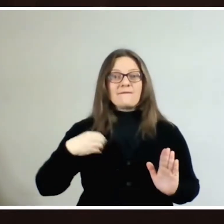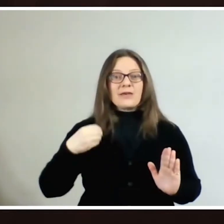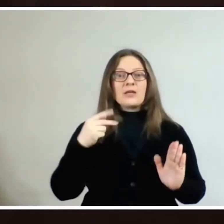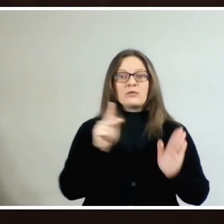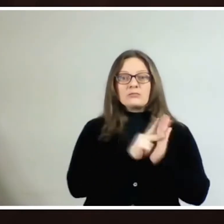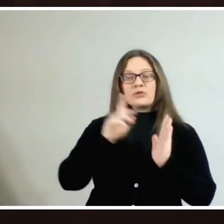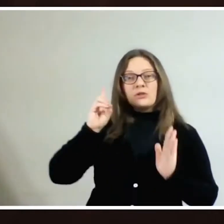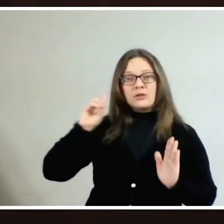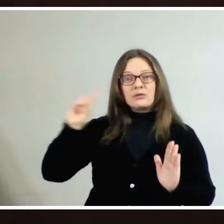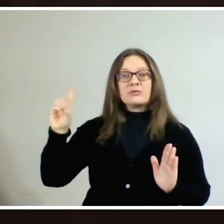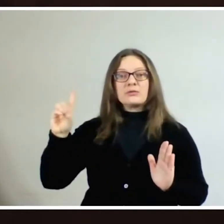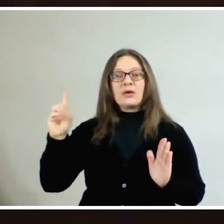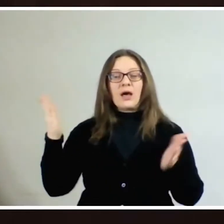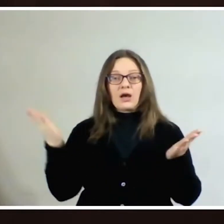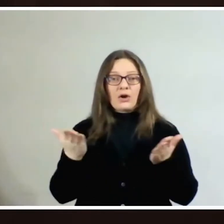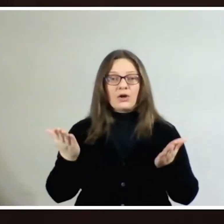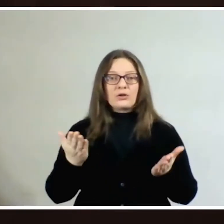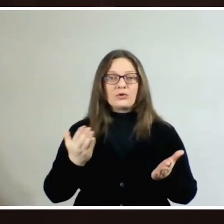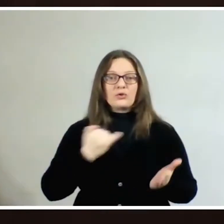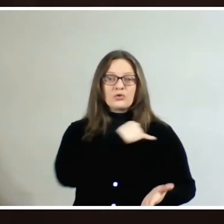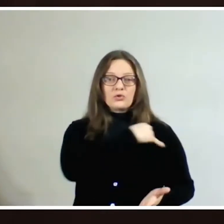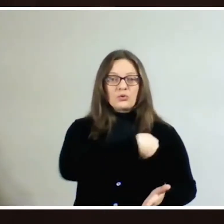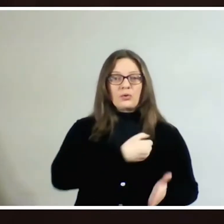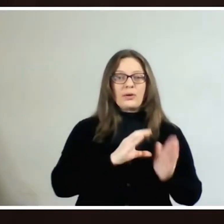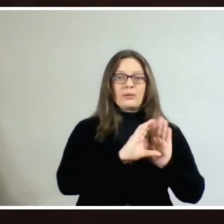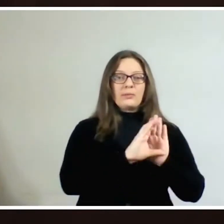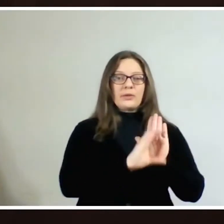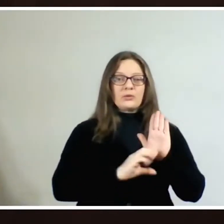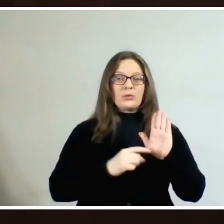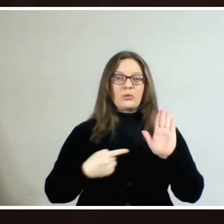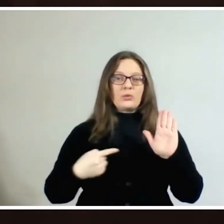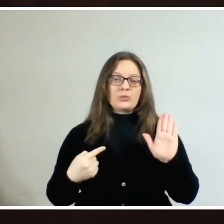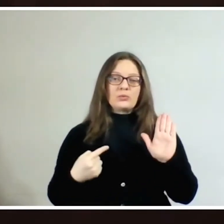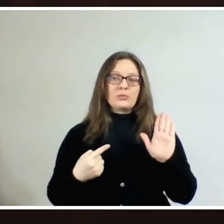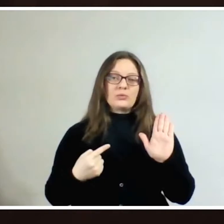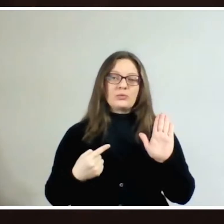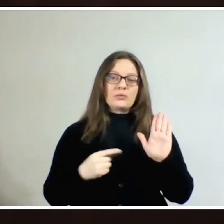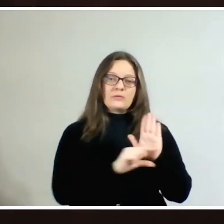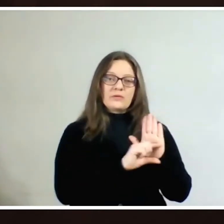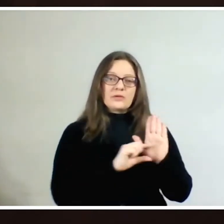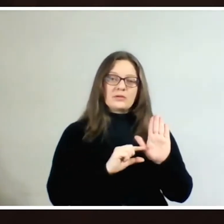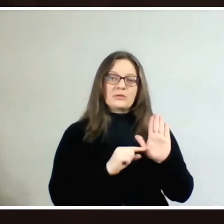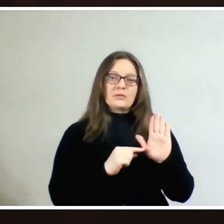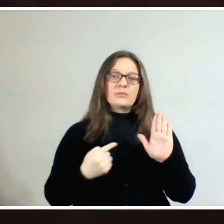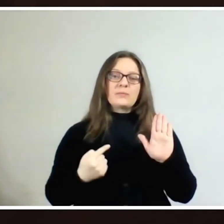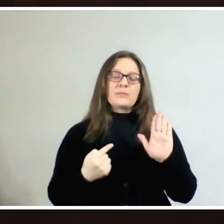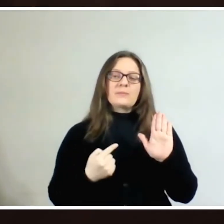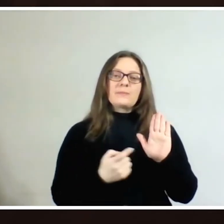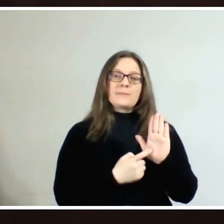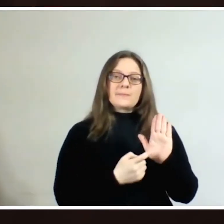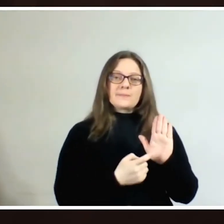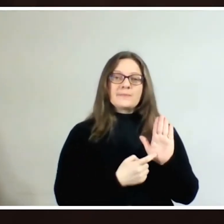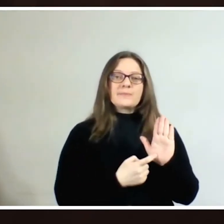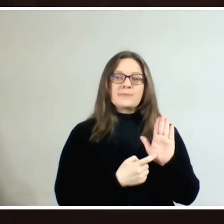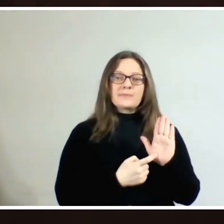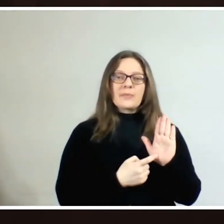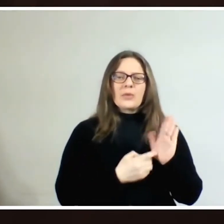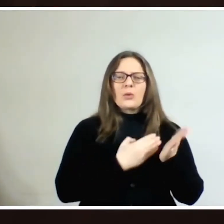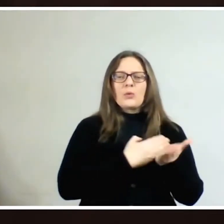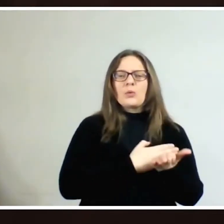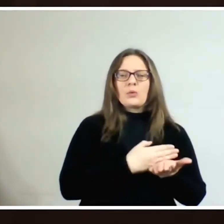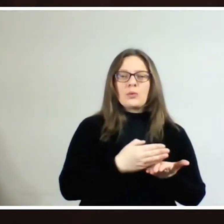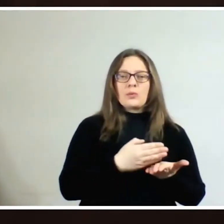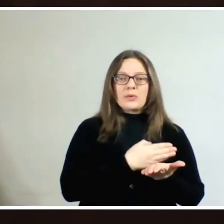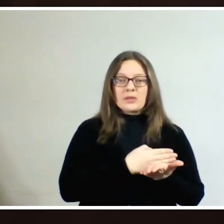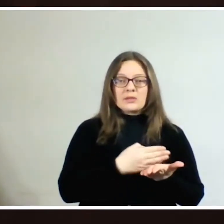base. Evangelho de João capítulo 1, versículo 1, como diz? No princípio era